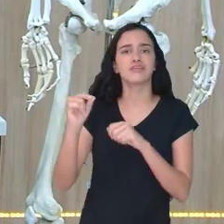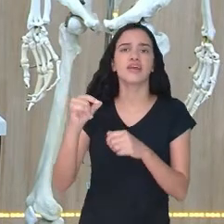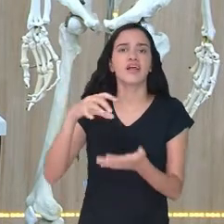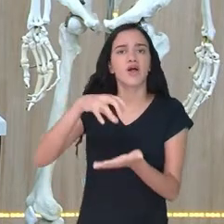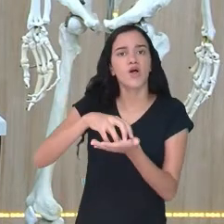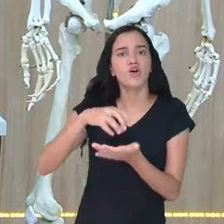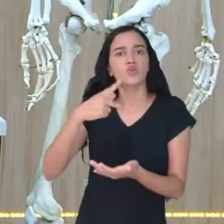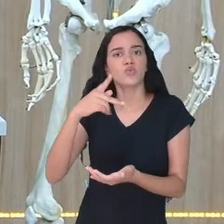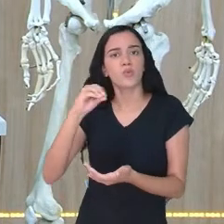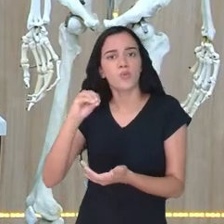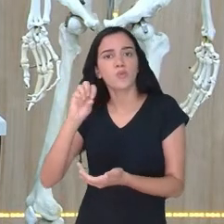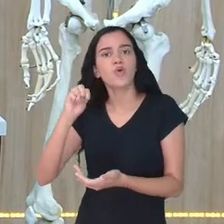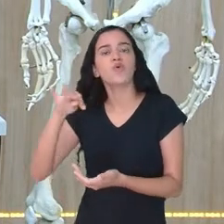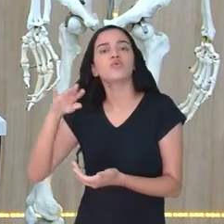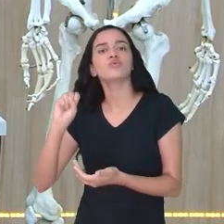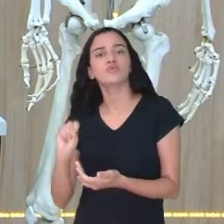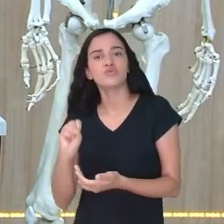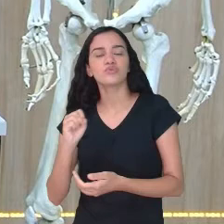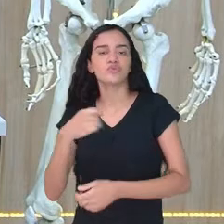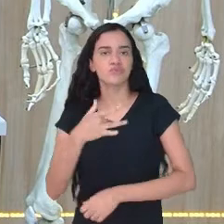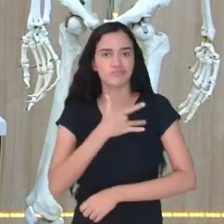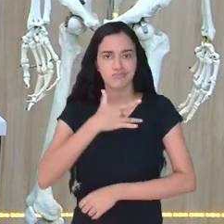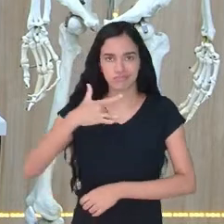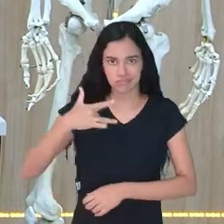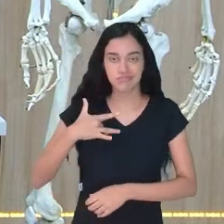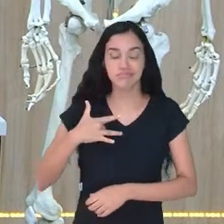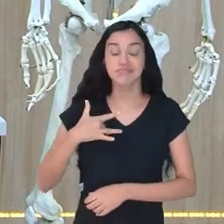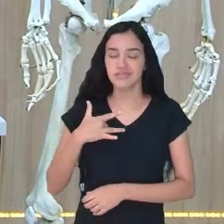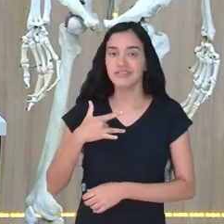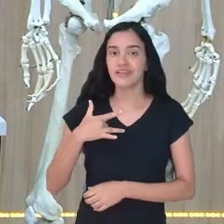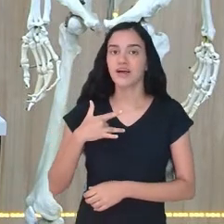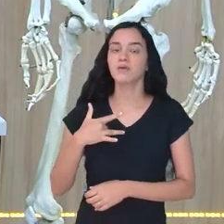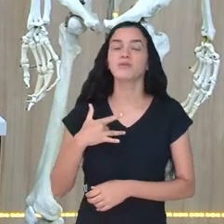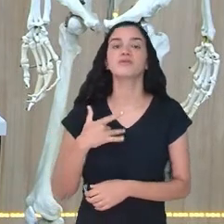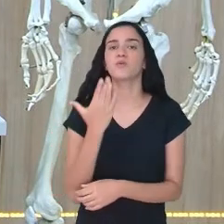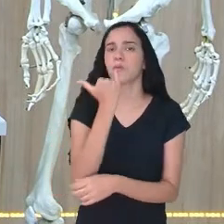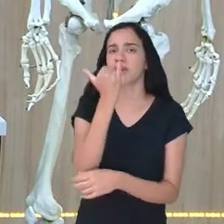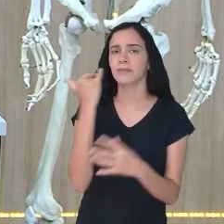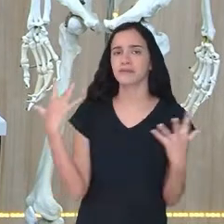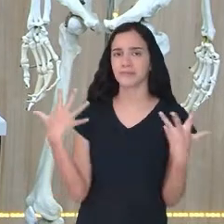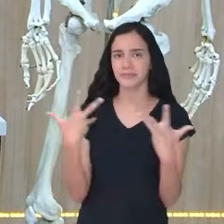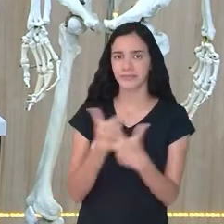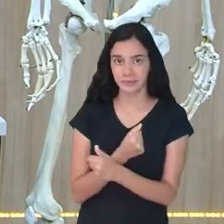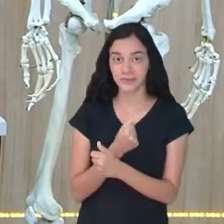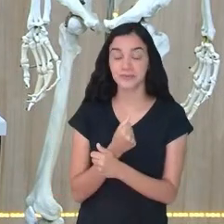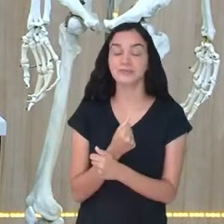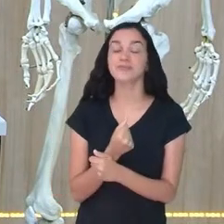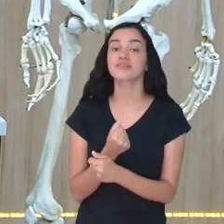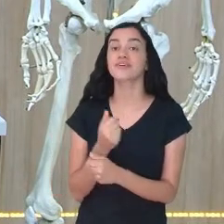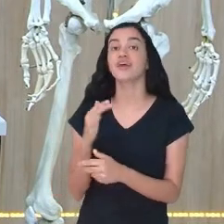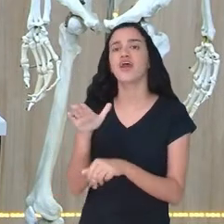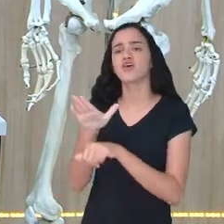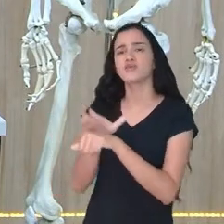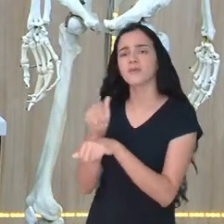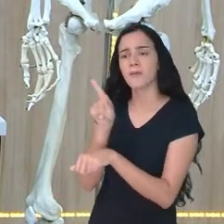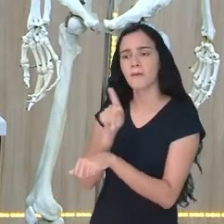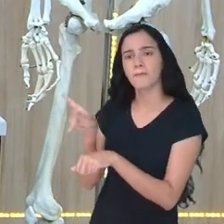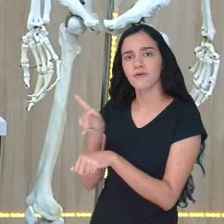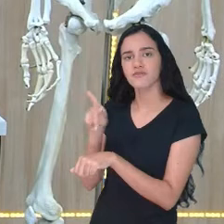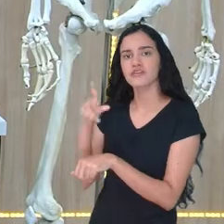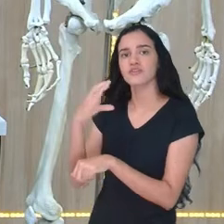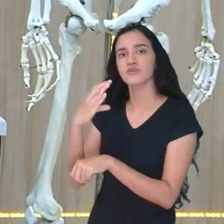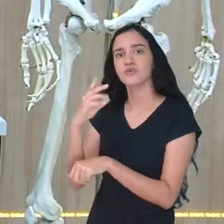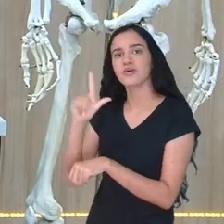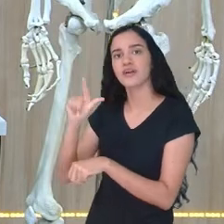doar esse alimento tão precioso. E vou chamar aqui a professora Cláudia, que ela vai dar as boas-vindas e também, como